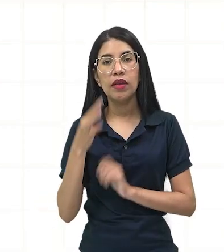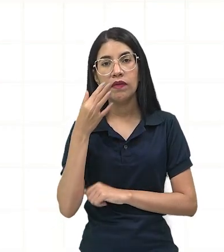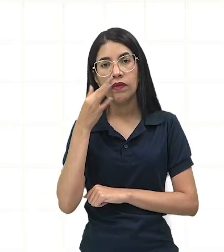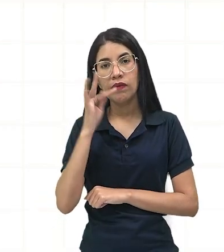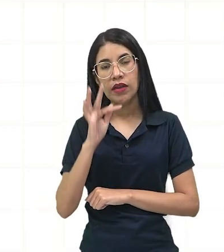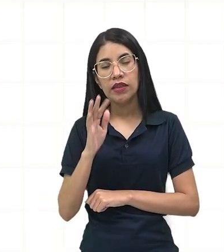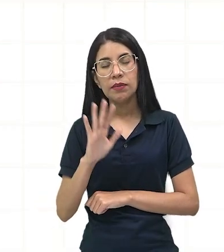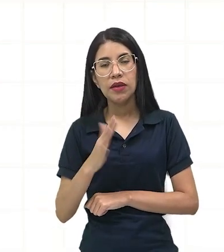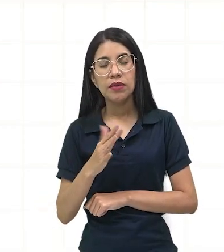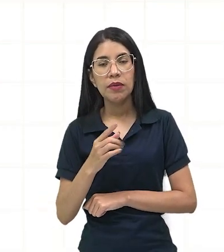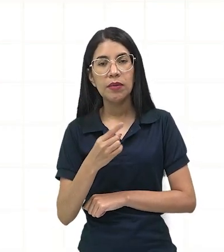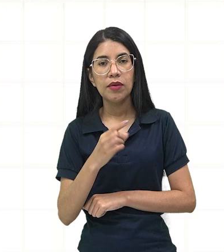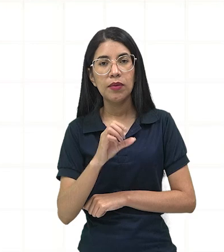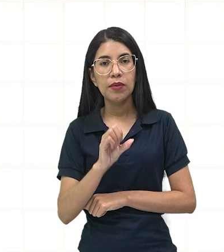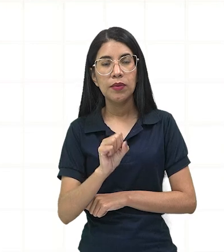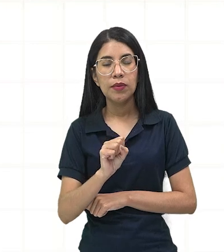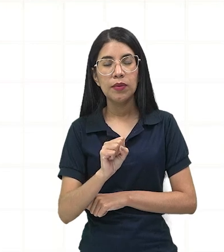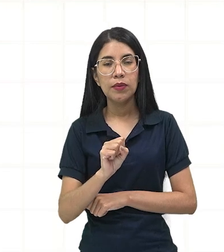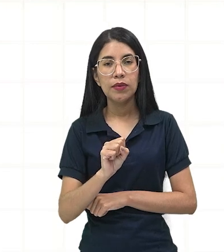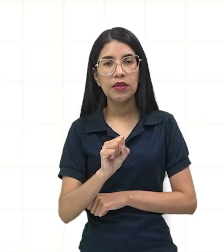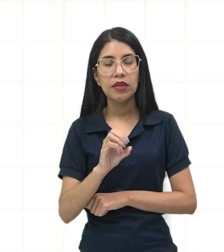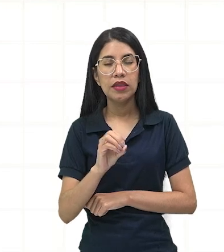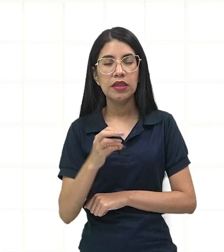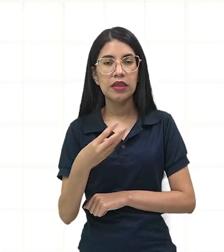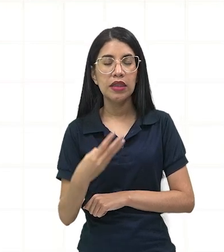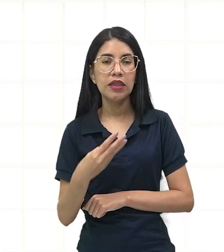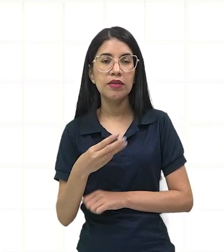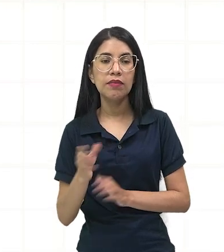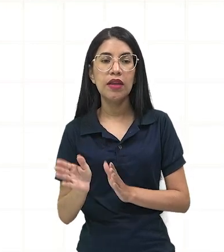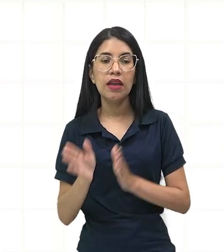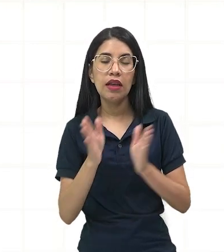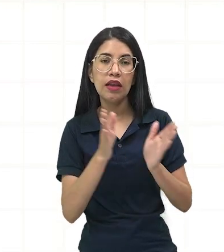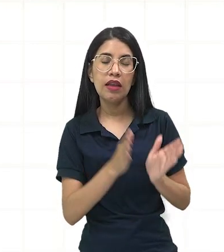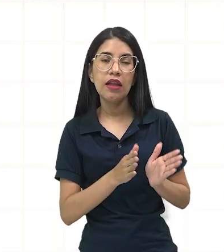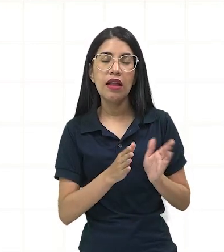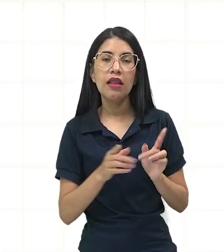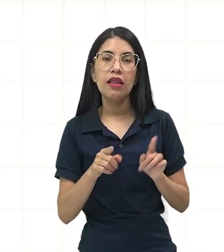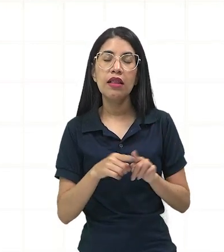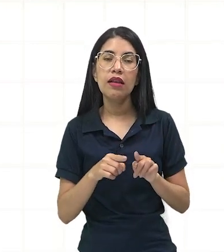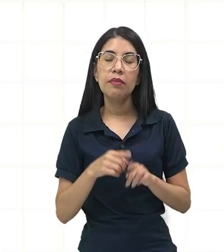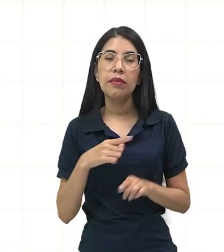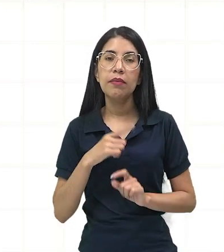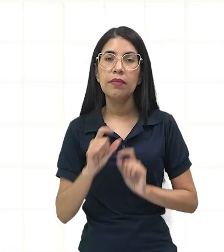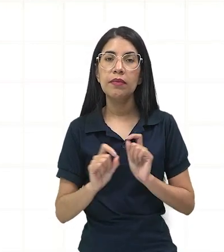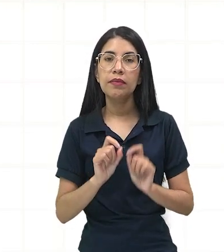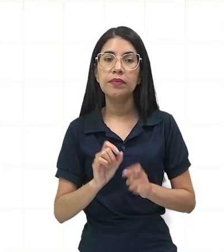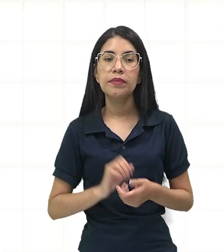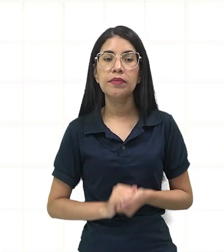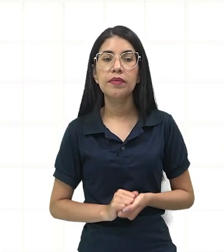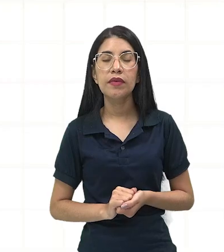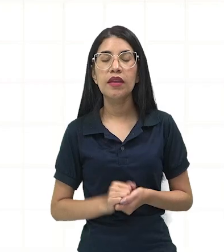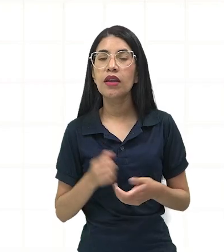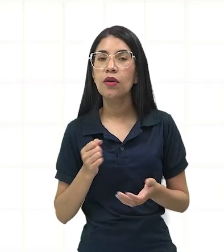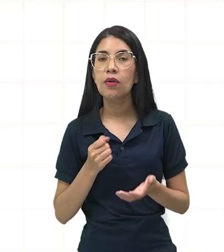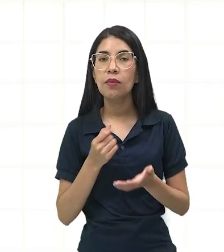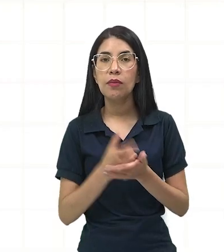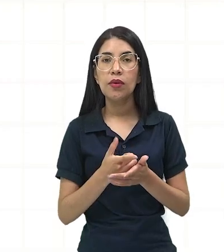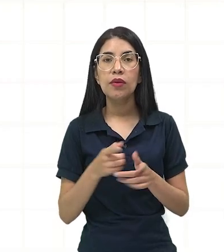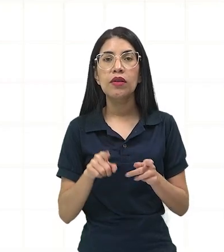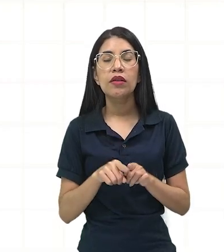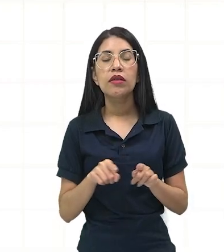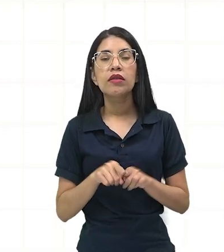de 1803. Na sequência, a gente tem ainda a compra